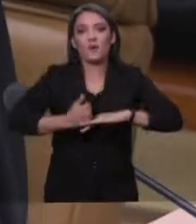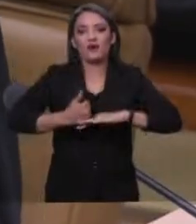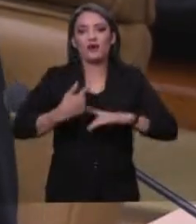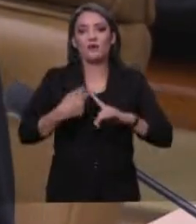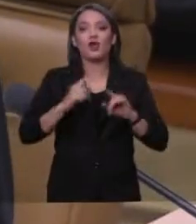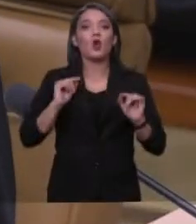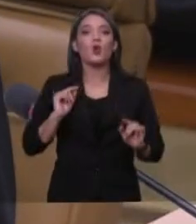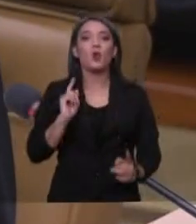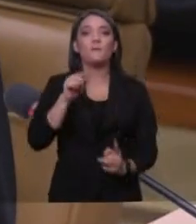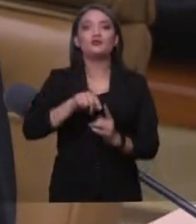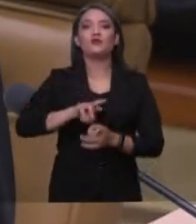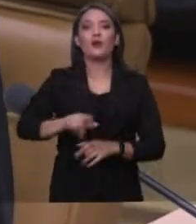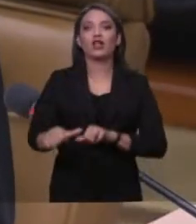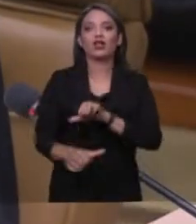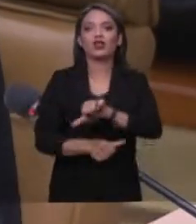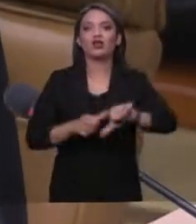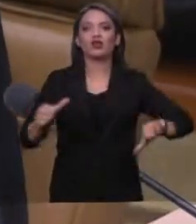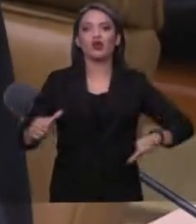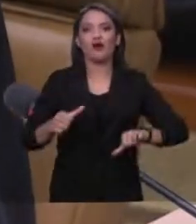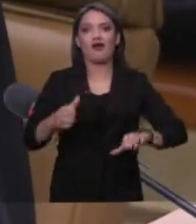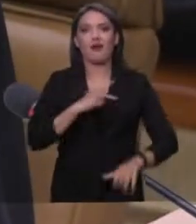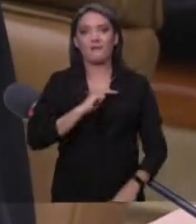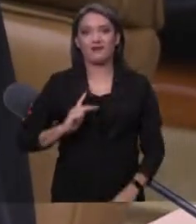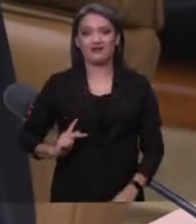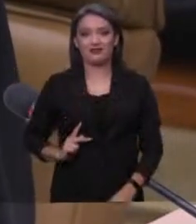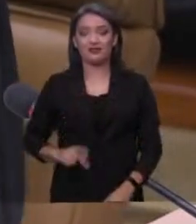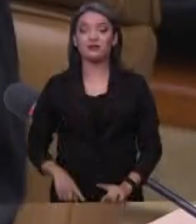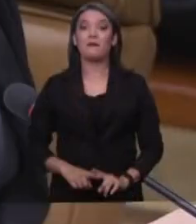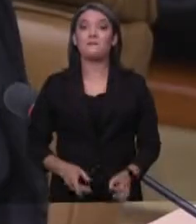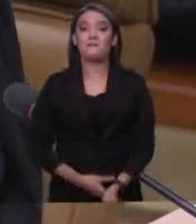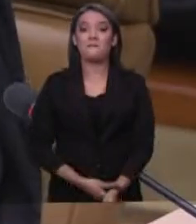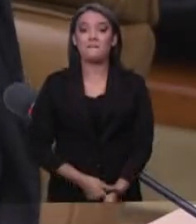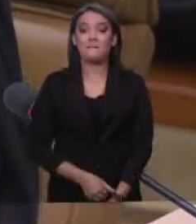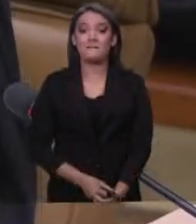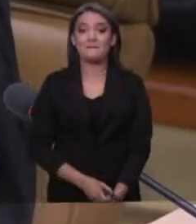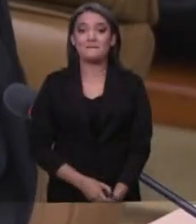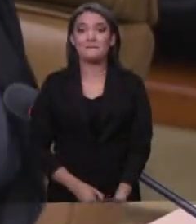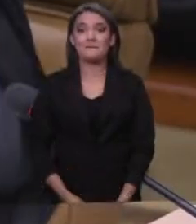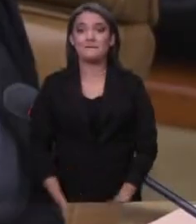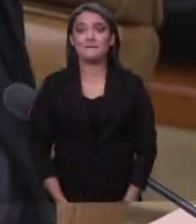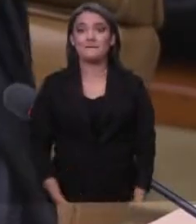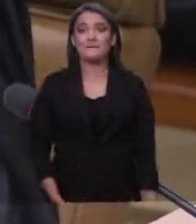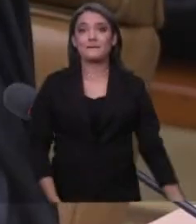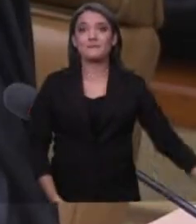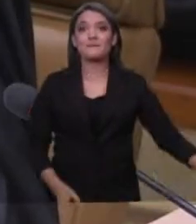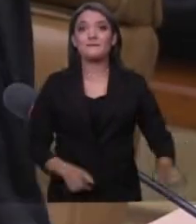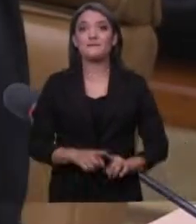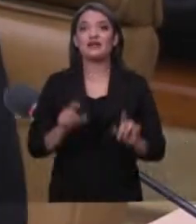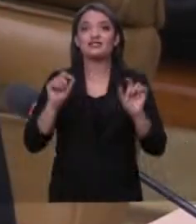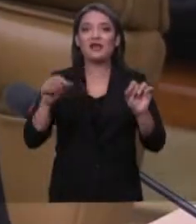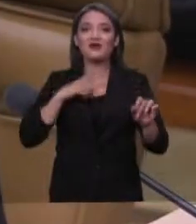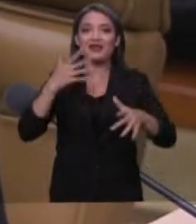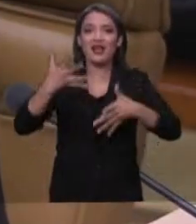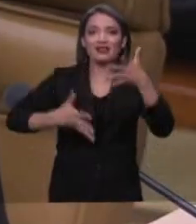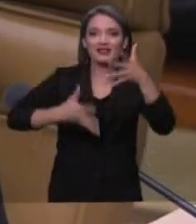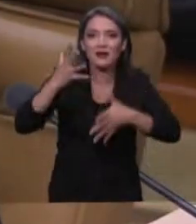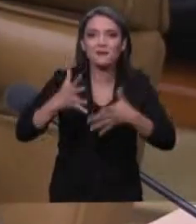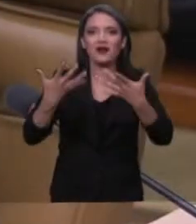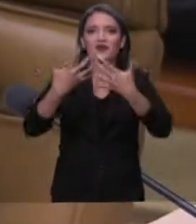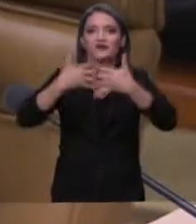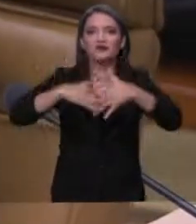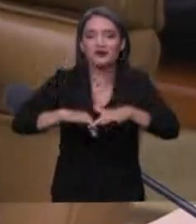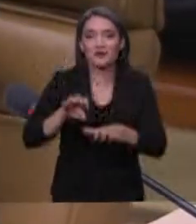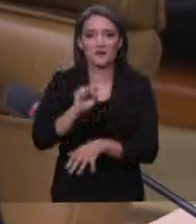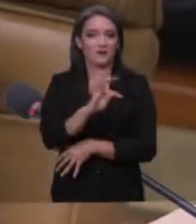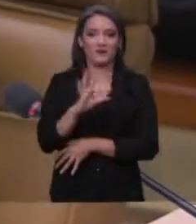pretendendo trocar o presidente, mas elas estavam Alexandre pretendendo Moraes, obstaculizar o andamento do Supremo Tribunal Federal e do Congresso.